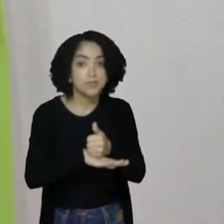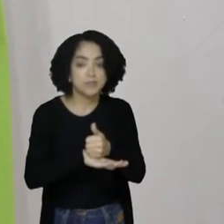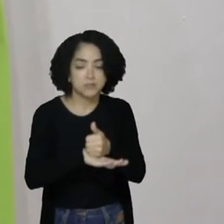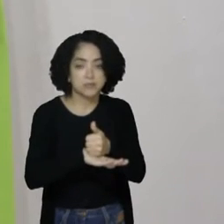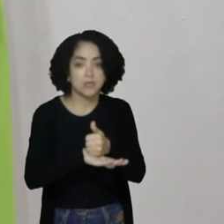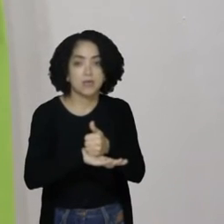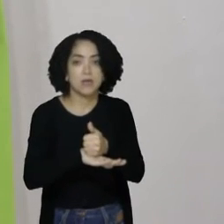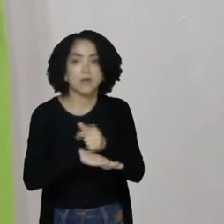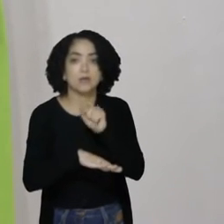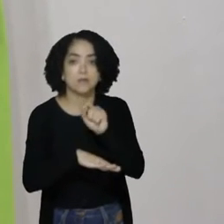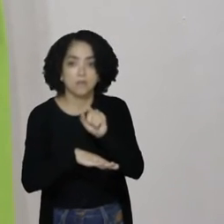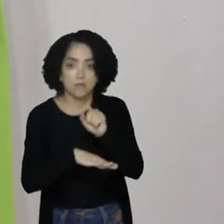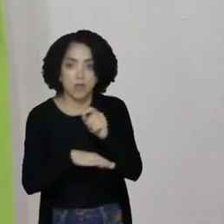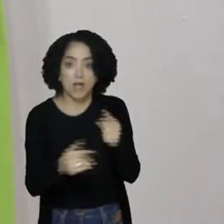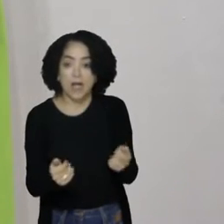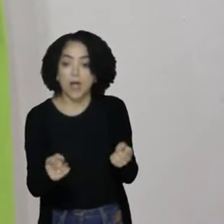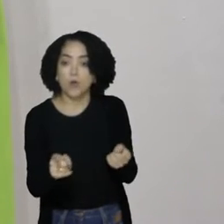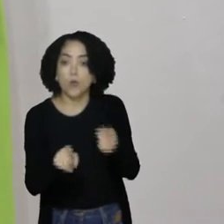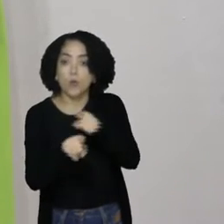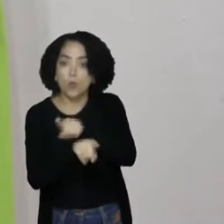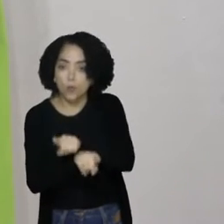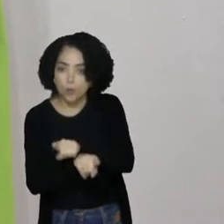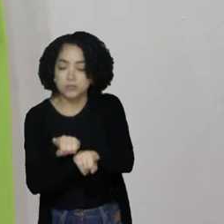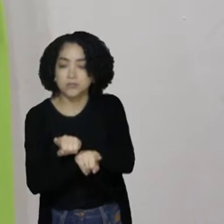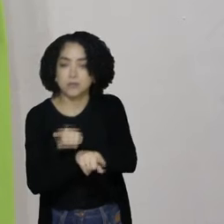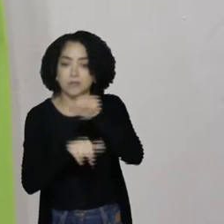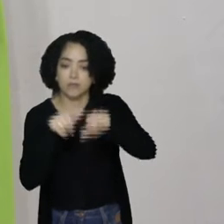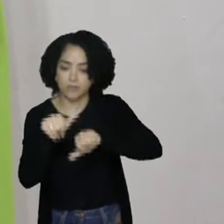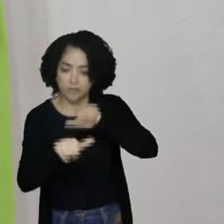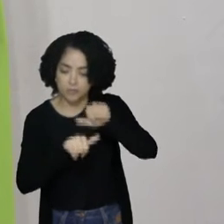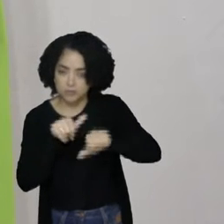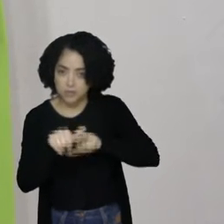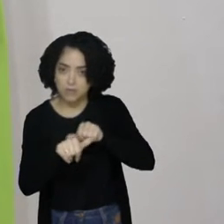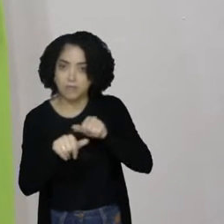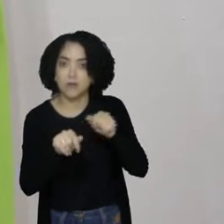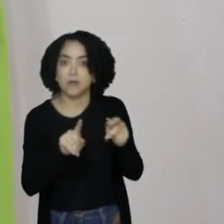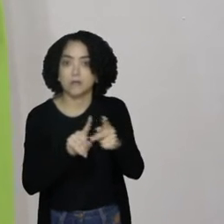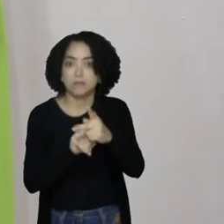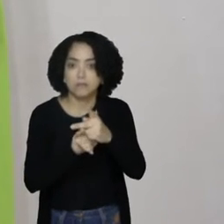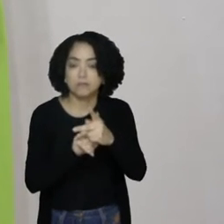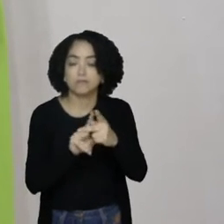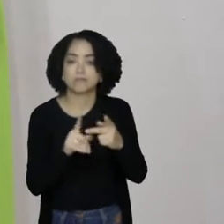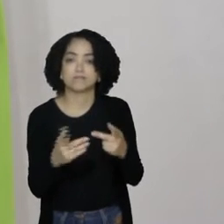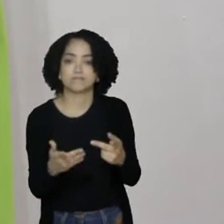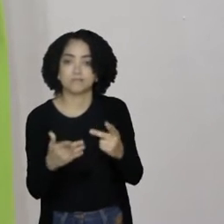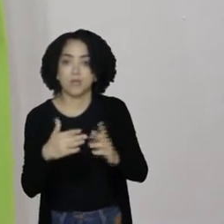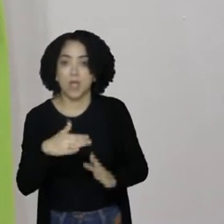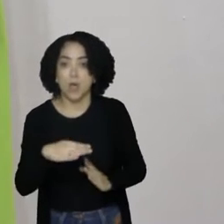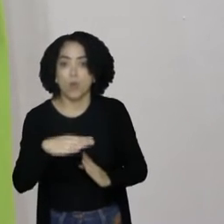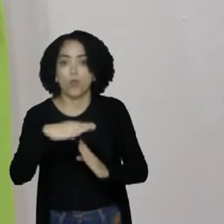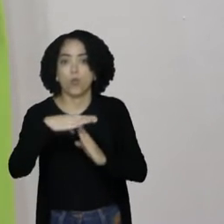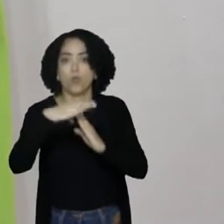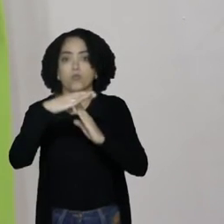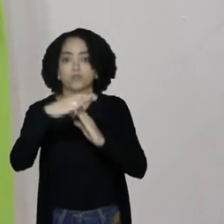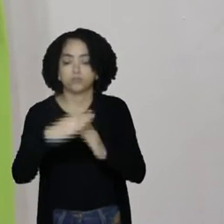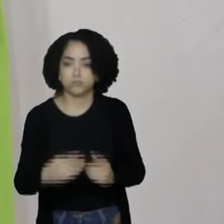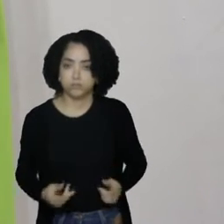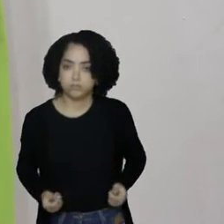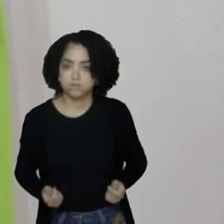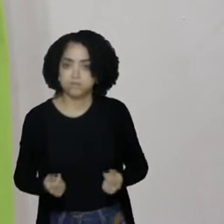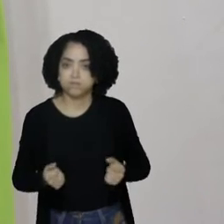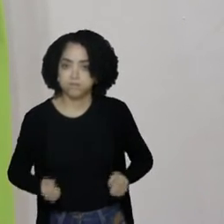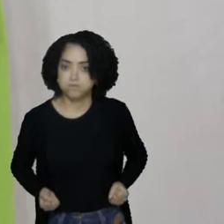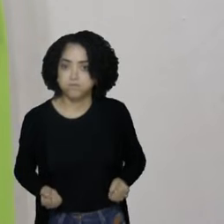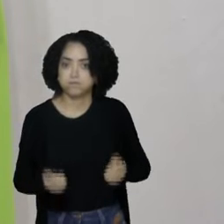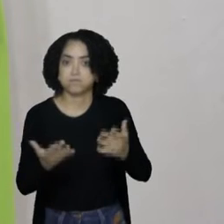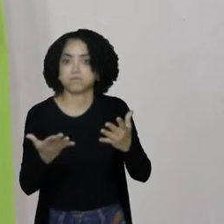a contrarreforma trabalhista e da Previdência. Manteve o teto de gastos, que congela investimentos públicos por 20